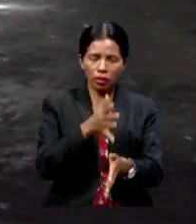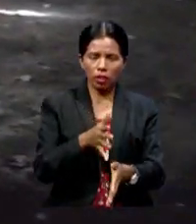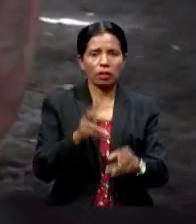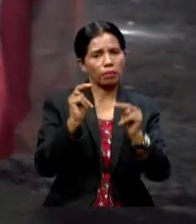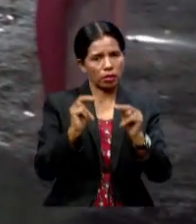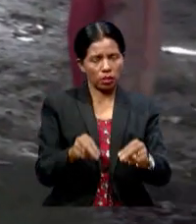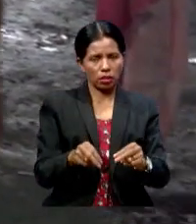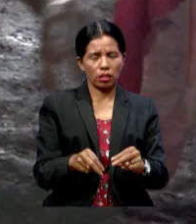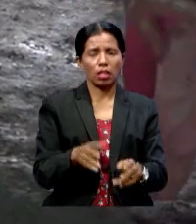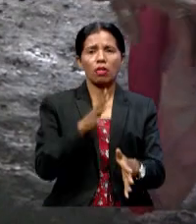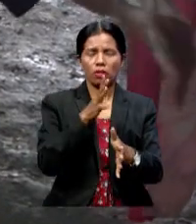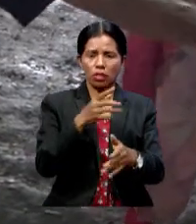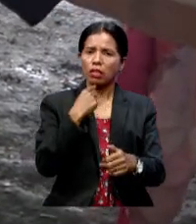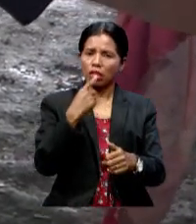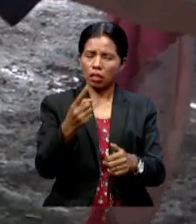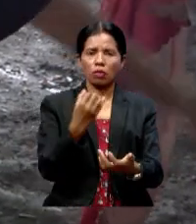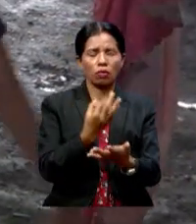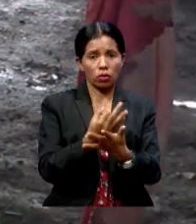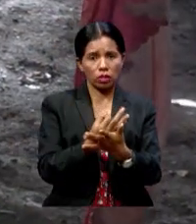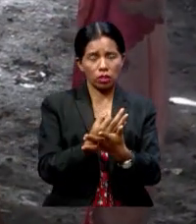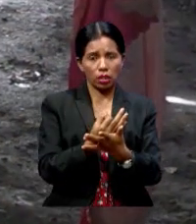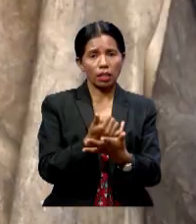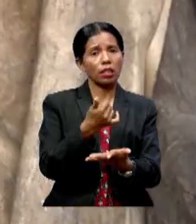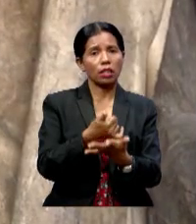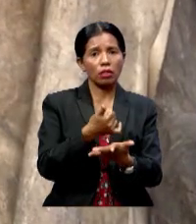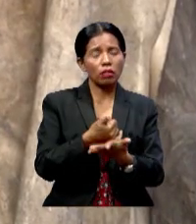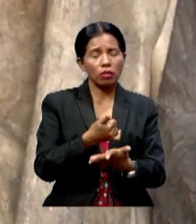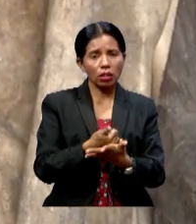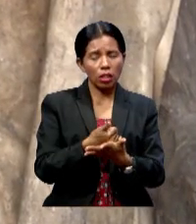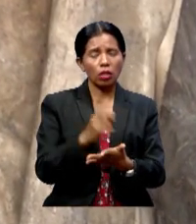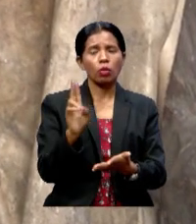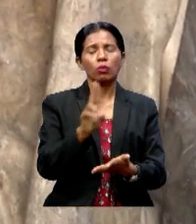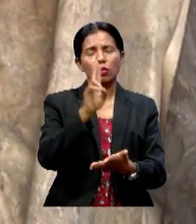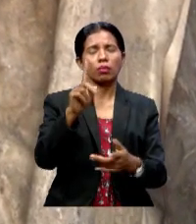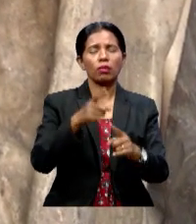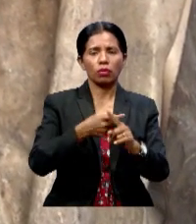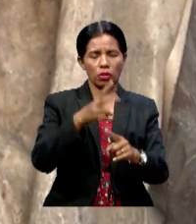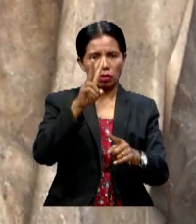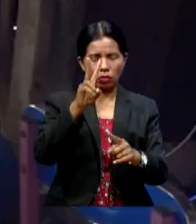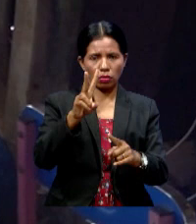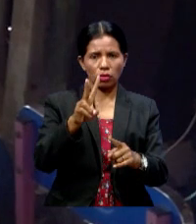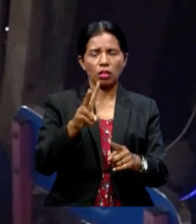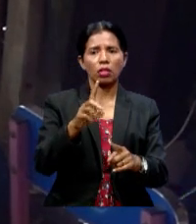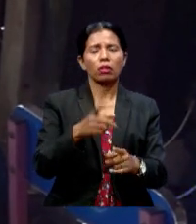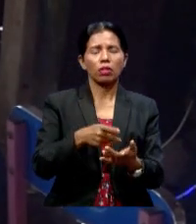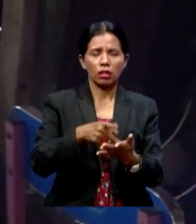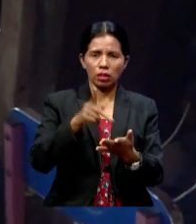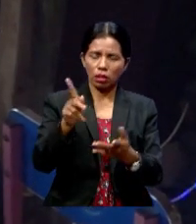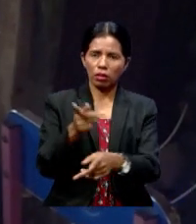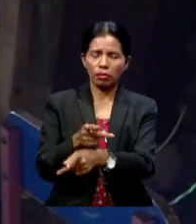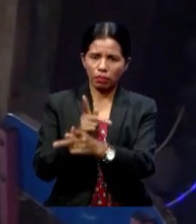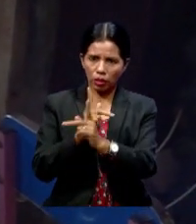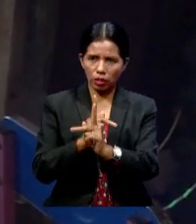actuir, osa ne usa ba fulan rua de tamba osa ne tem que fare, o de selo deve, no